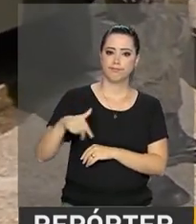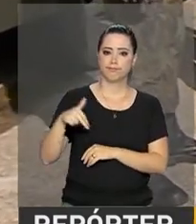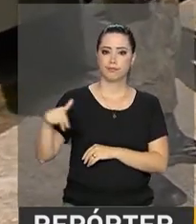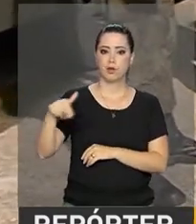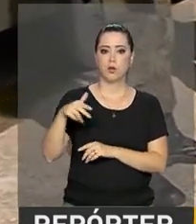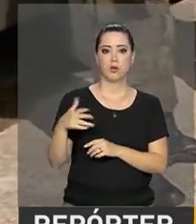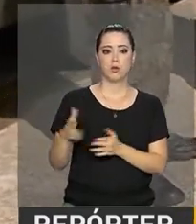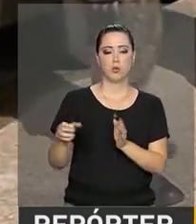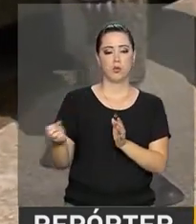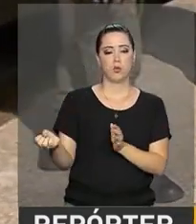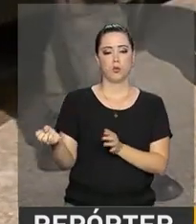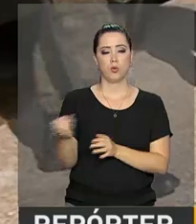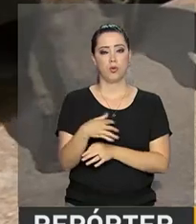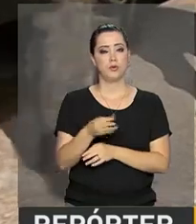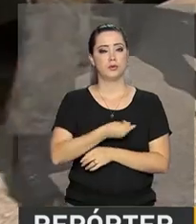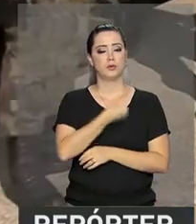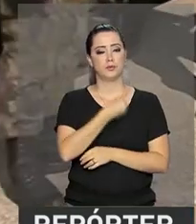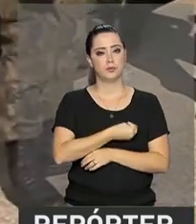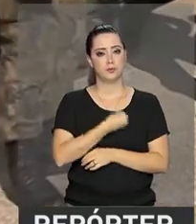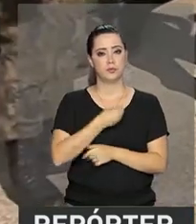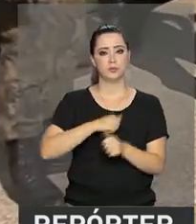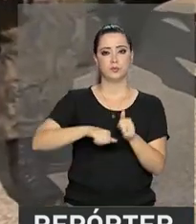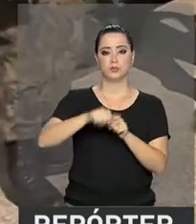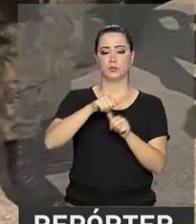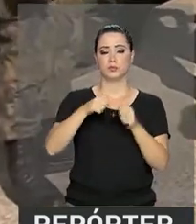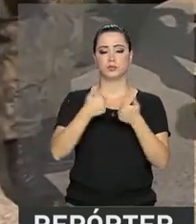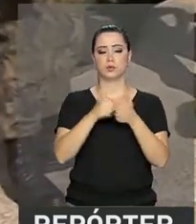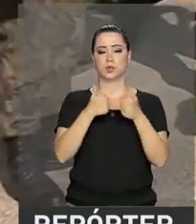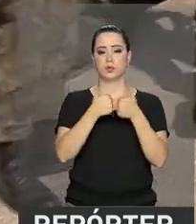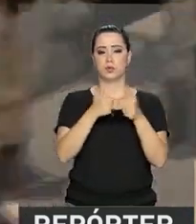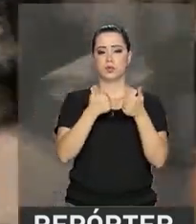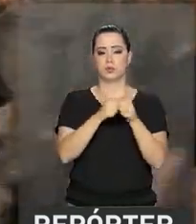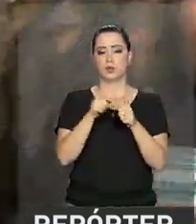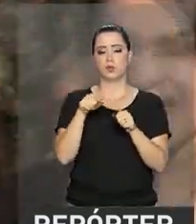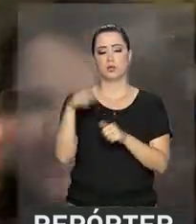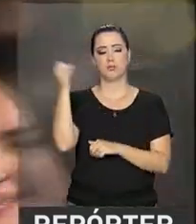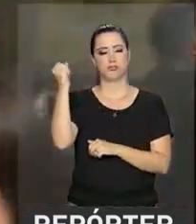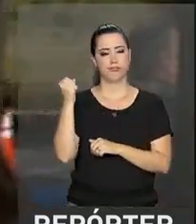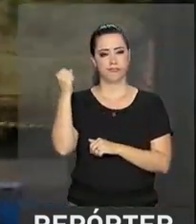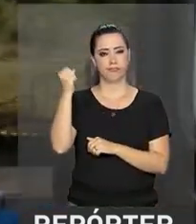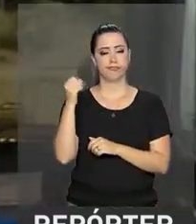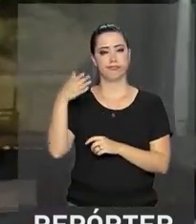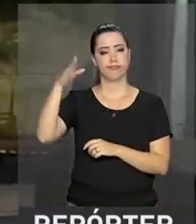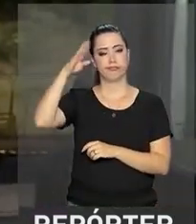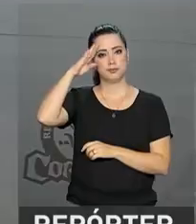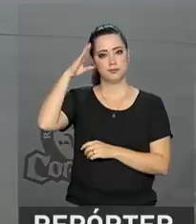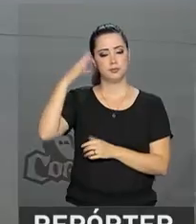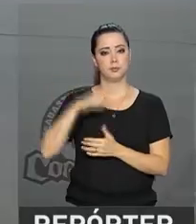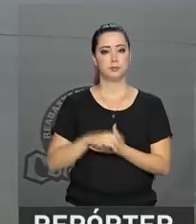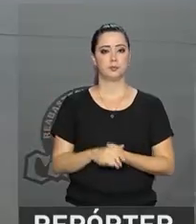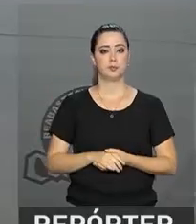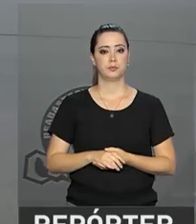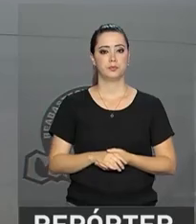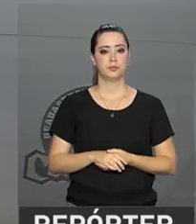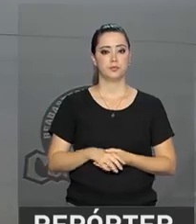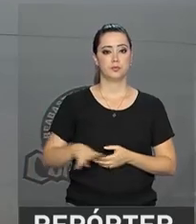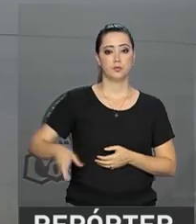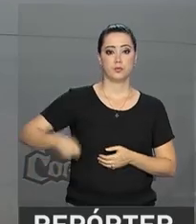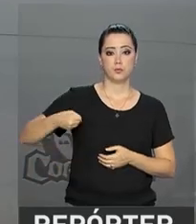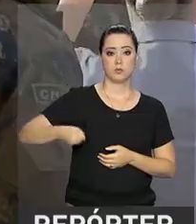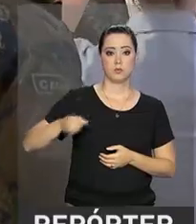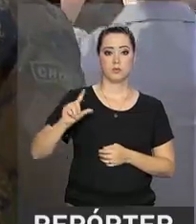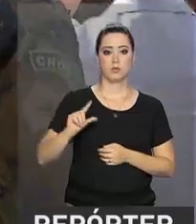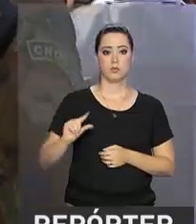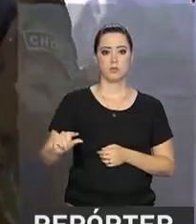o começo desta nova vida. Eles vão ser transportados em ônibus do Exército até os abrigos. A bagagem é